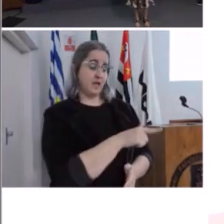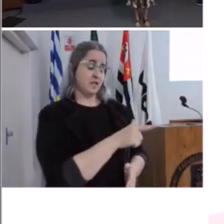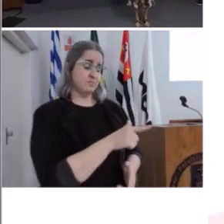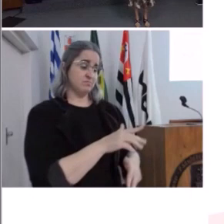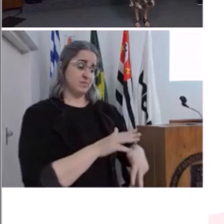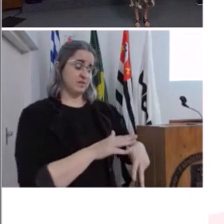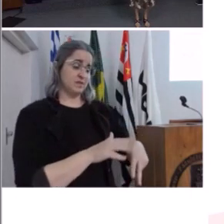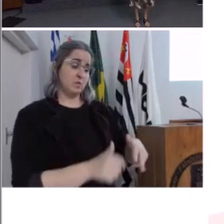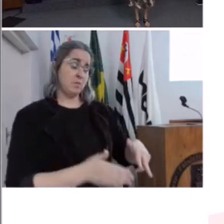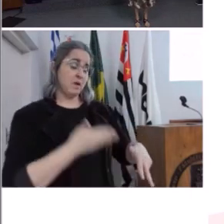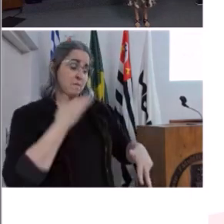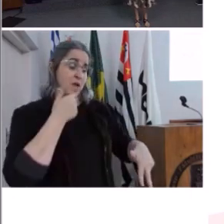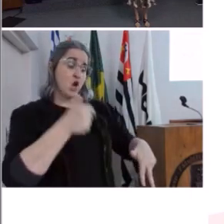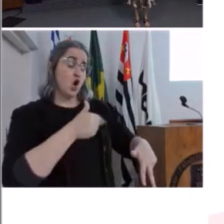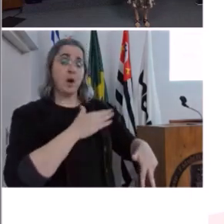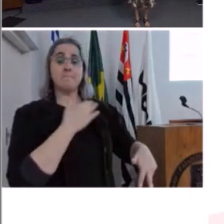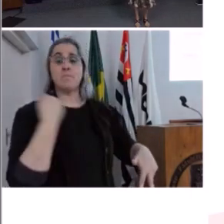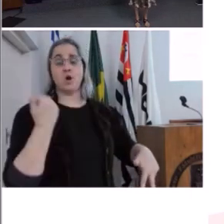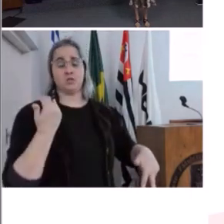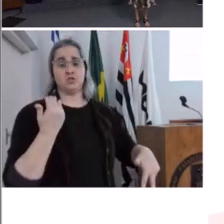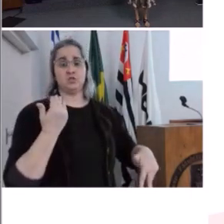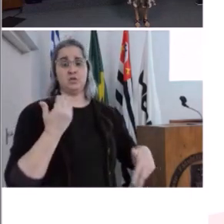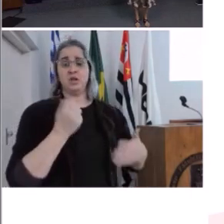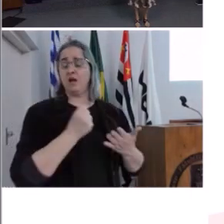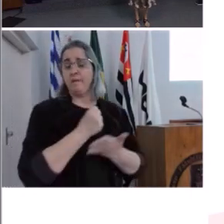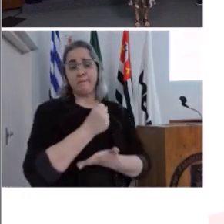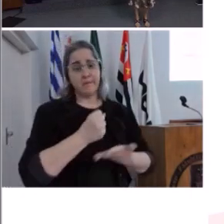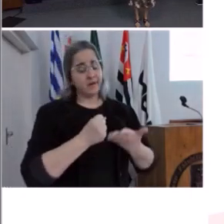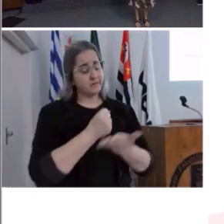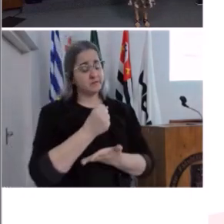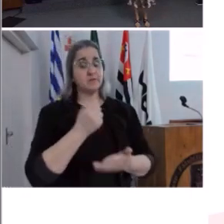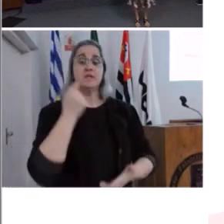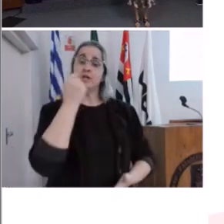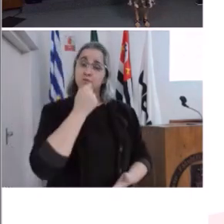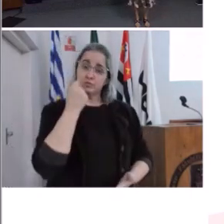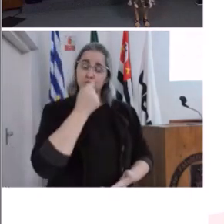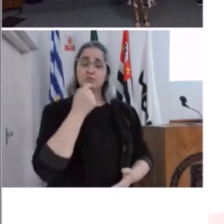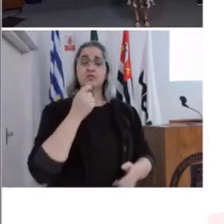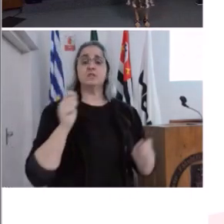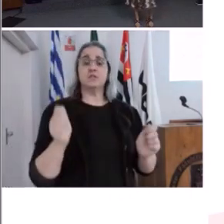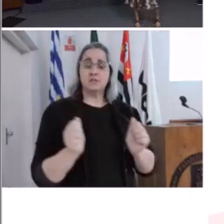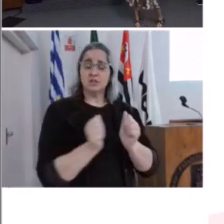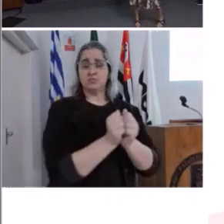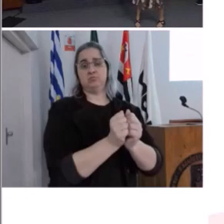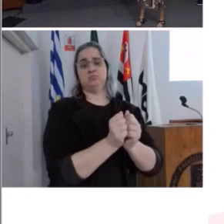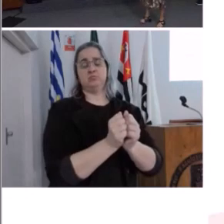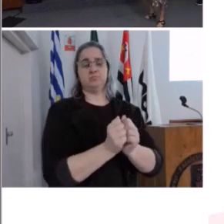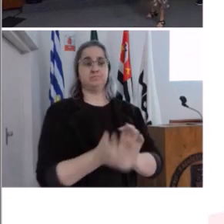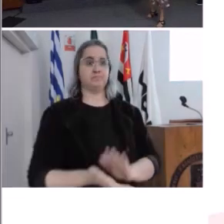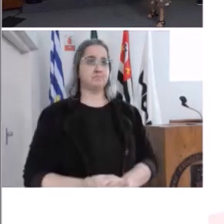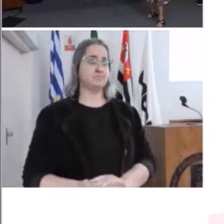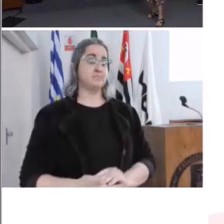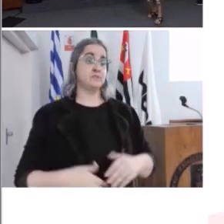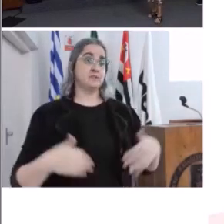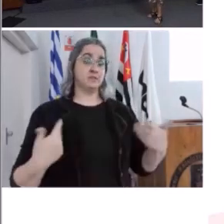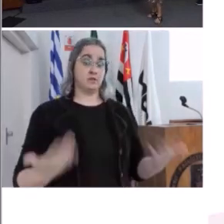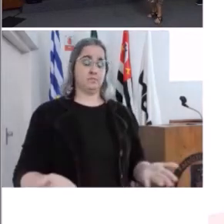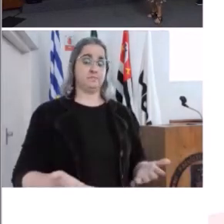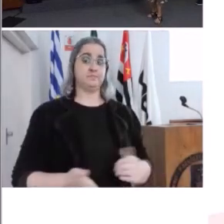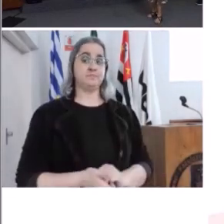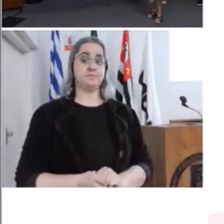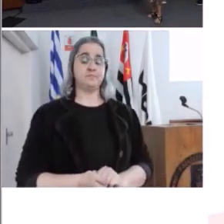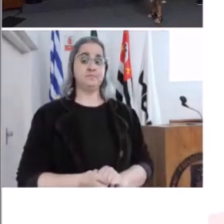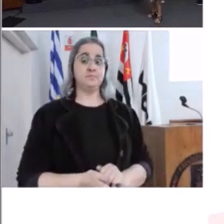aquele indivíduo. Então, é o mínimo que a gente pode estar fazendo e a odontologia tem que estar envolvida nisso, tá bom? Então,